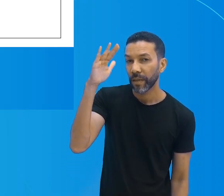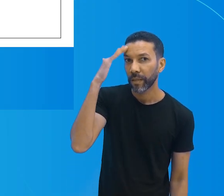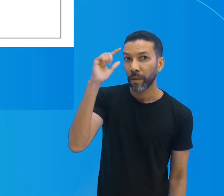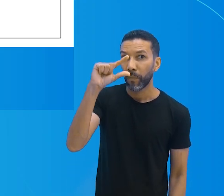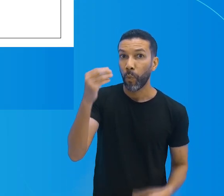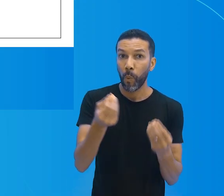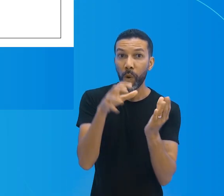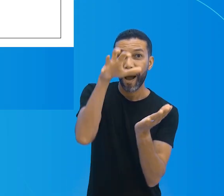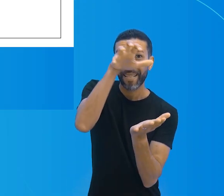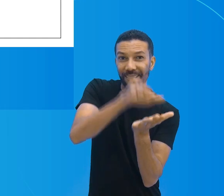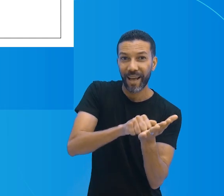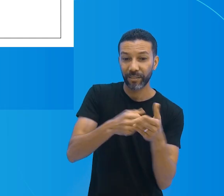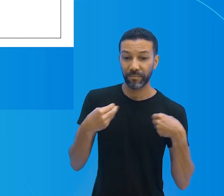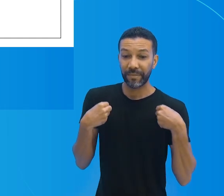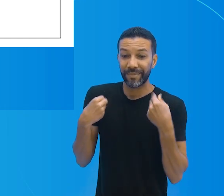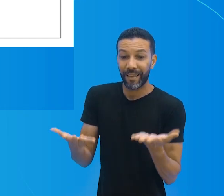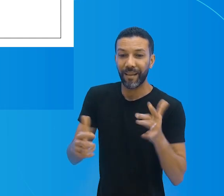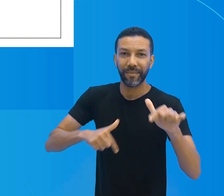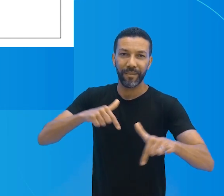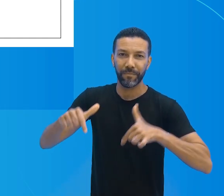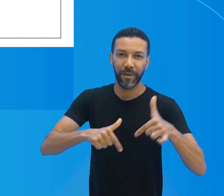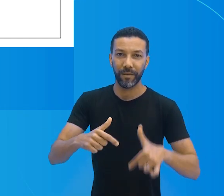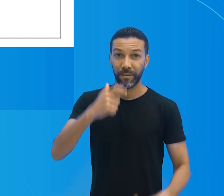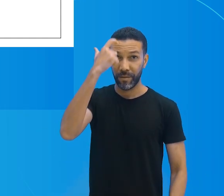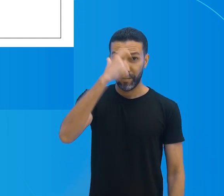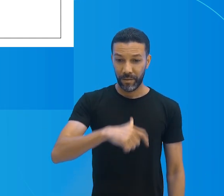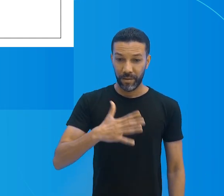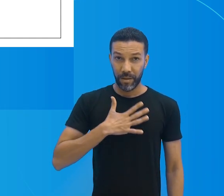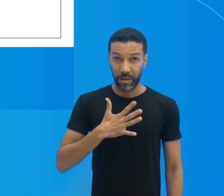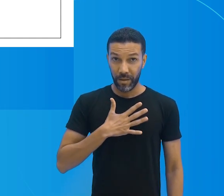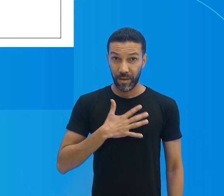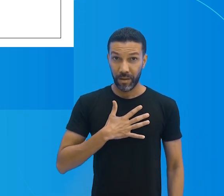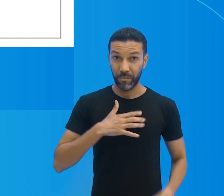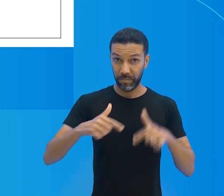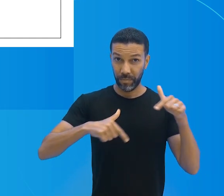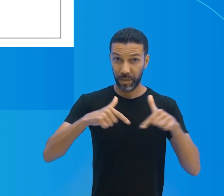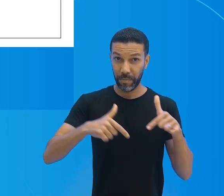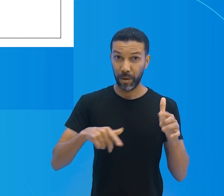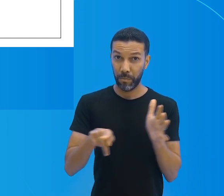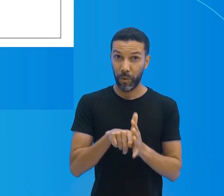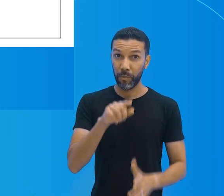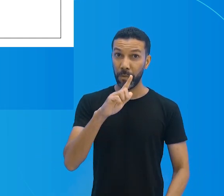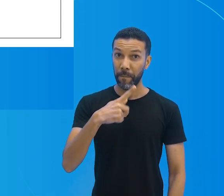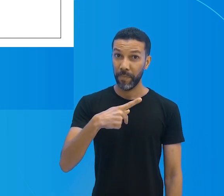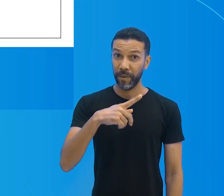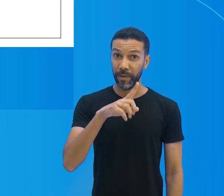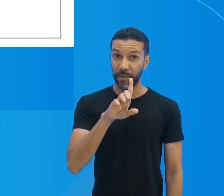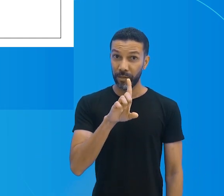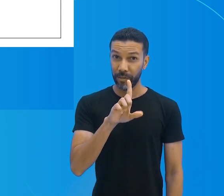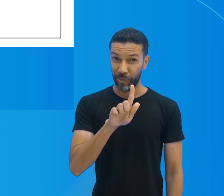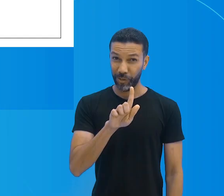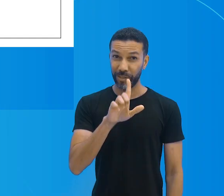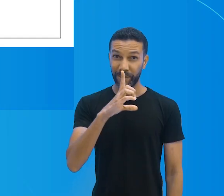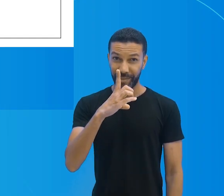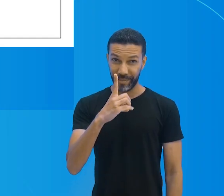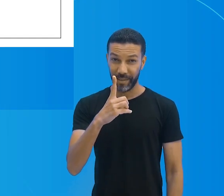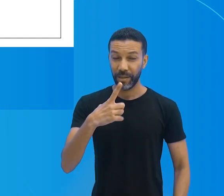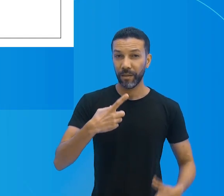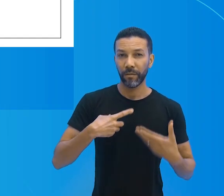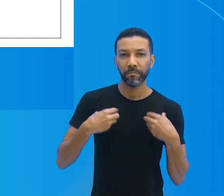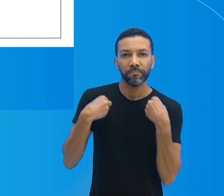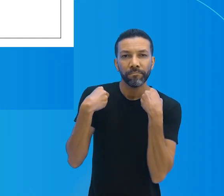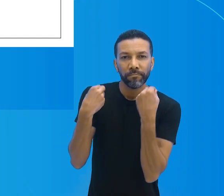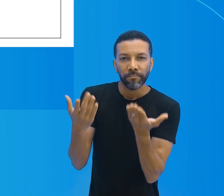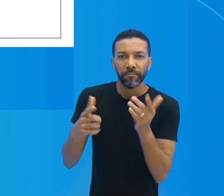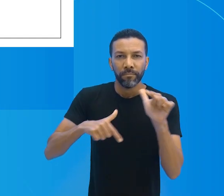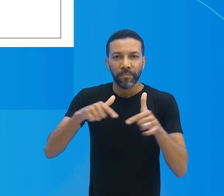o cadastro das entregas. Para que o servidor possa cadastrar suas entregas, que é na verdade isso que vai acontecer ao longo do ano